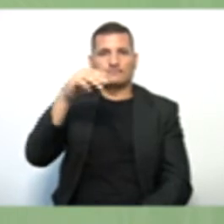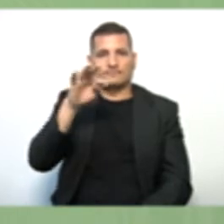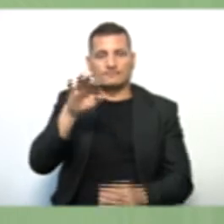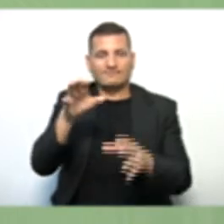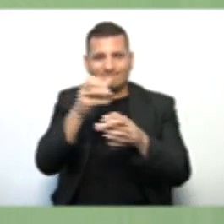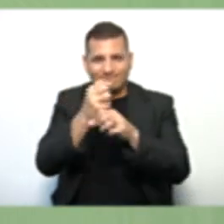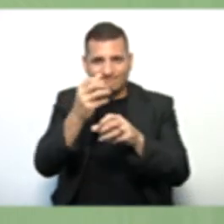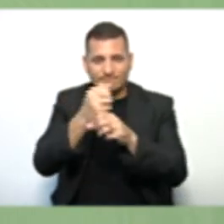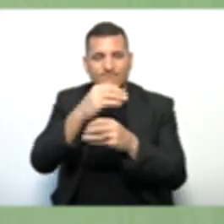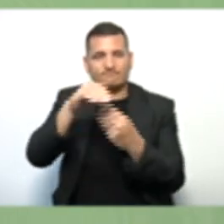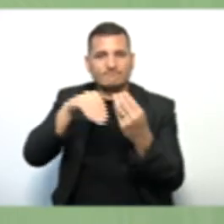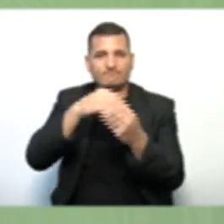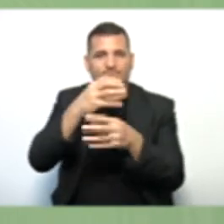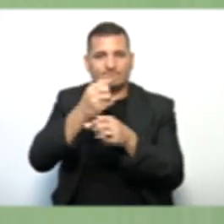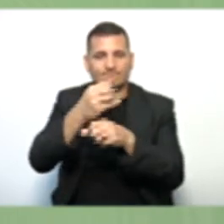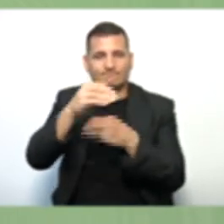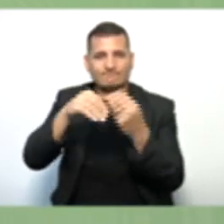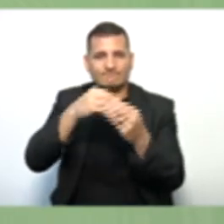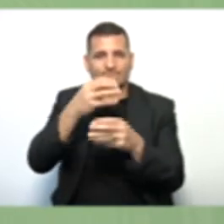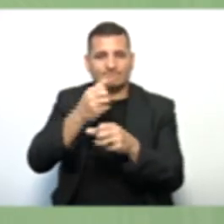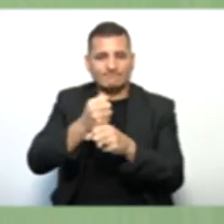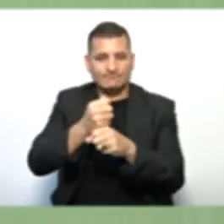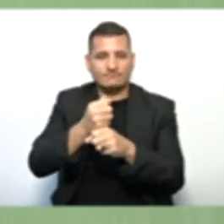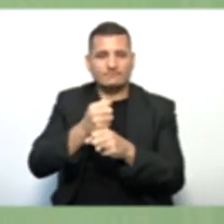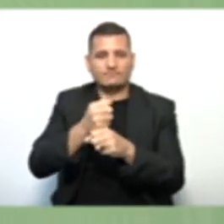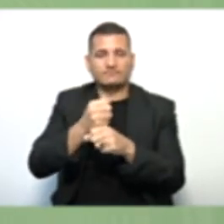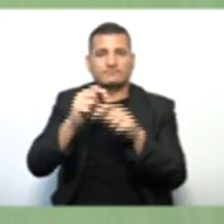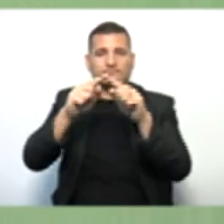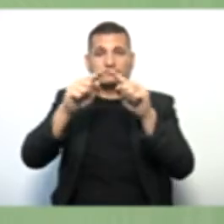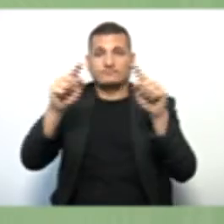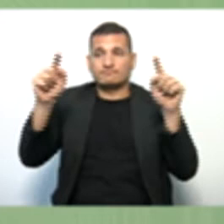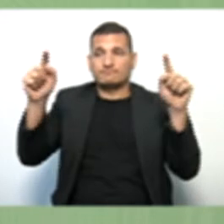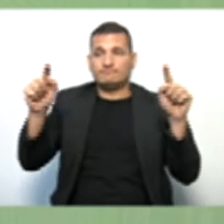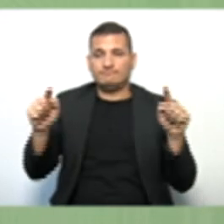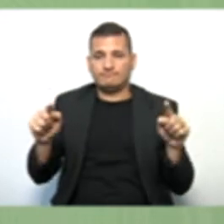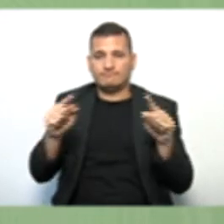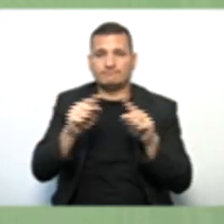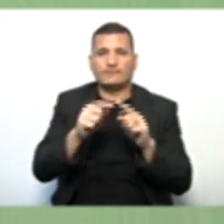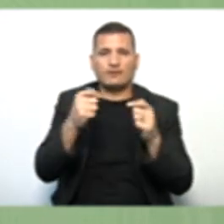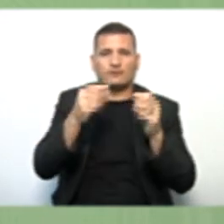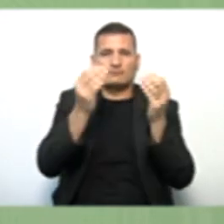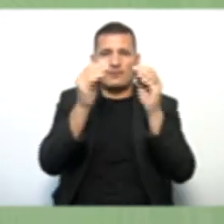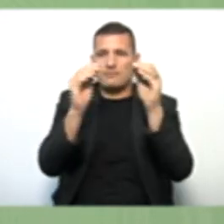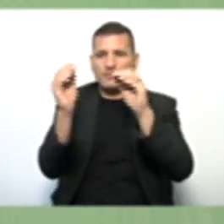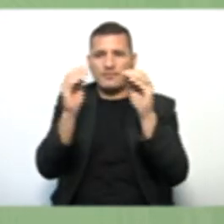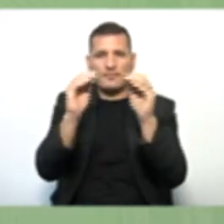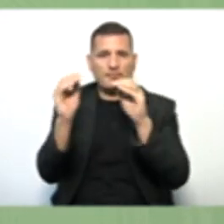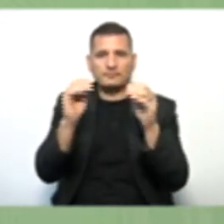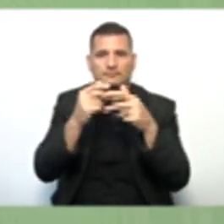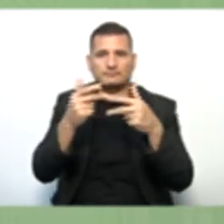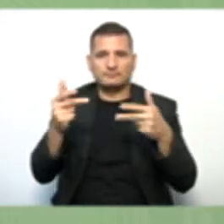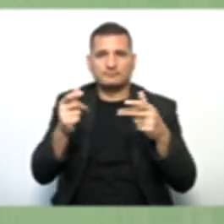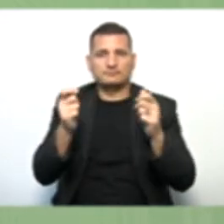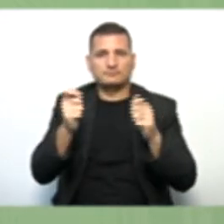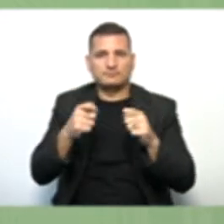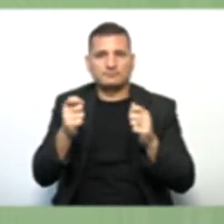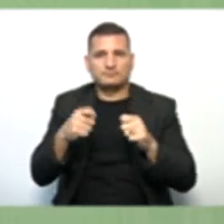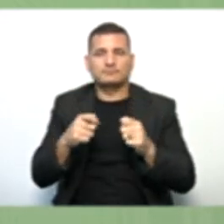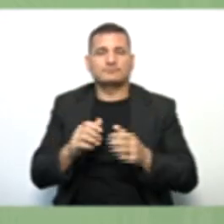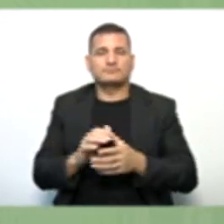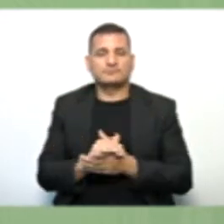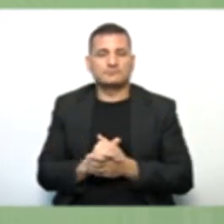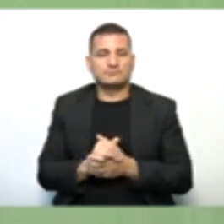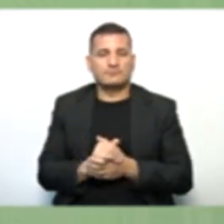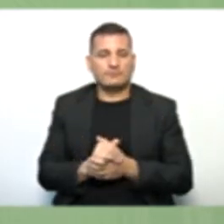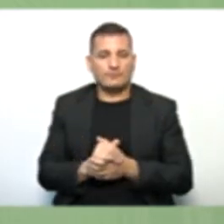esse retângulo grande aí, justamente para caber todo esse, né, professor? Para caber bastante coisa. O processamento geralmente é um pouquinho maior do que os